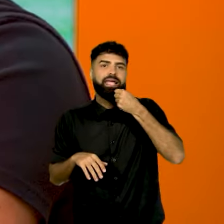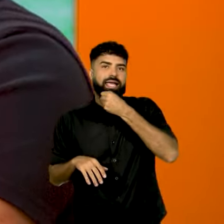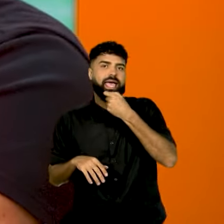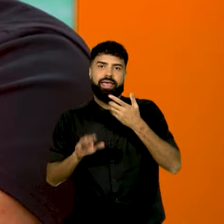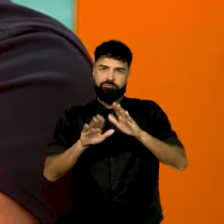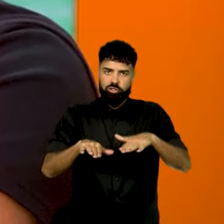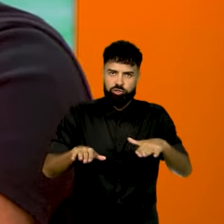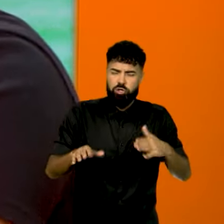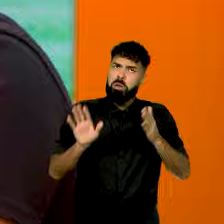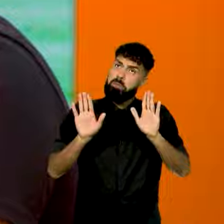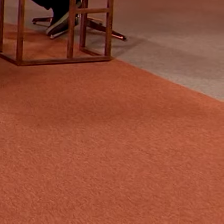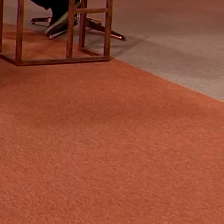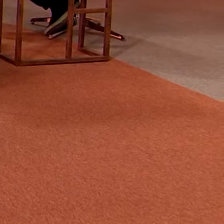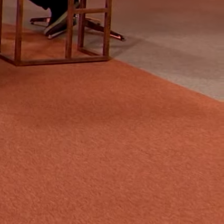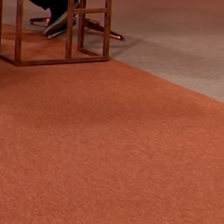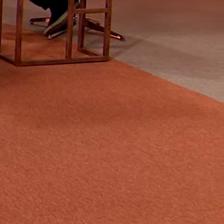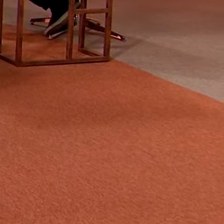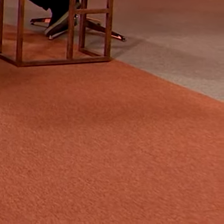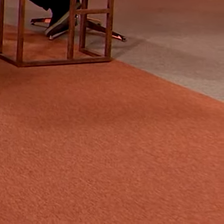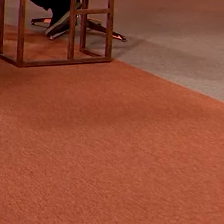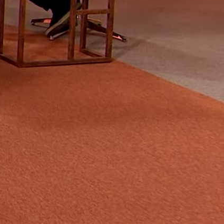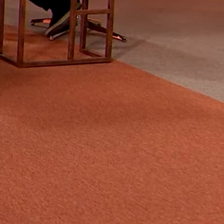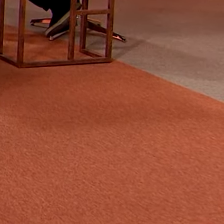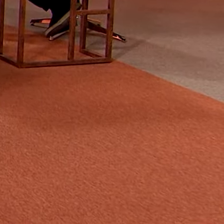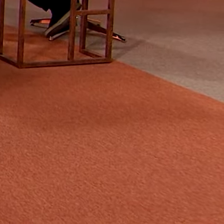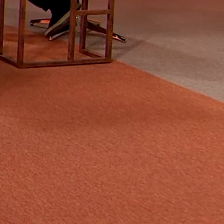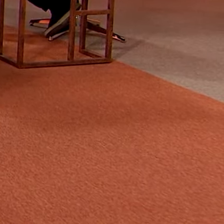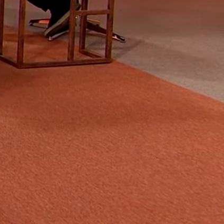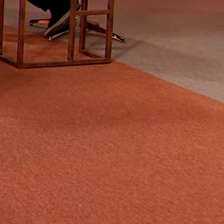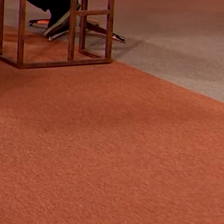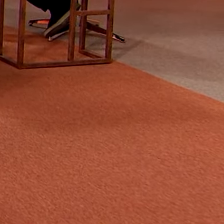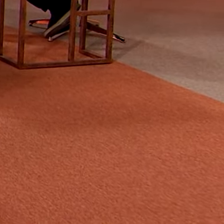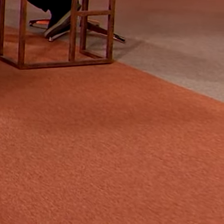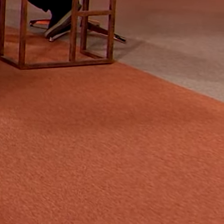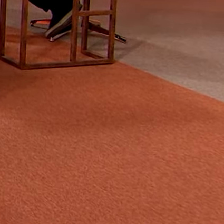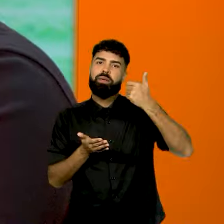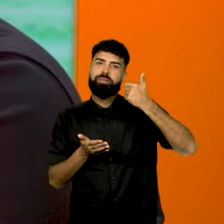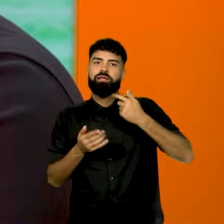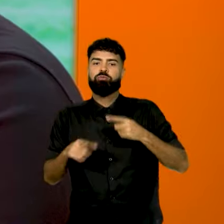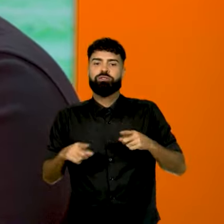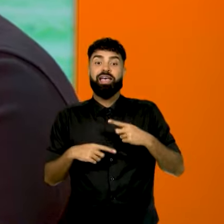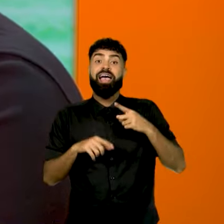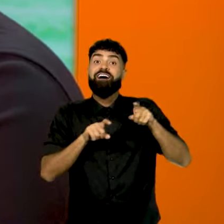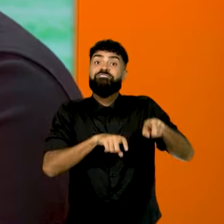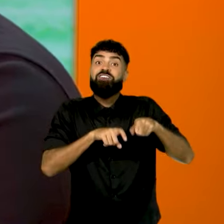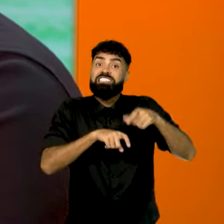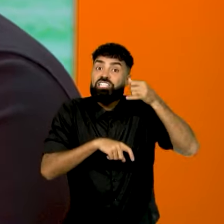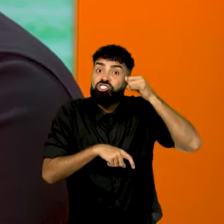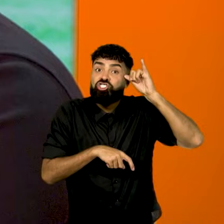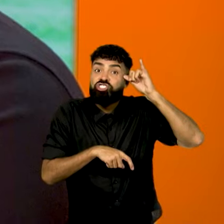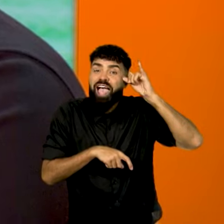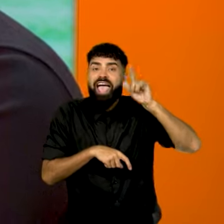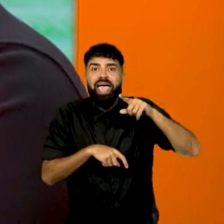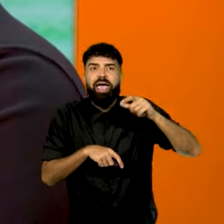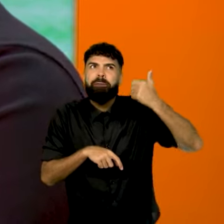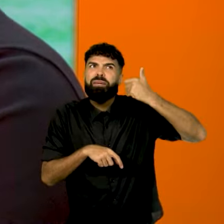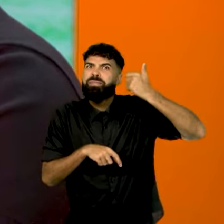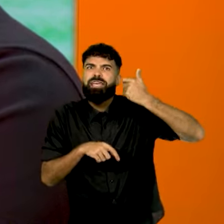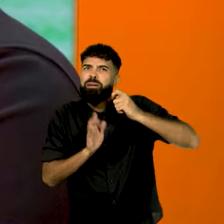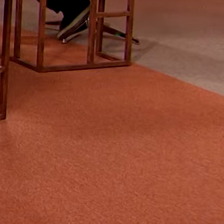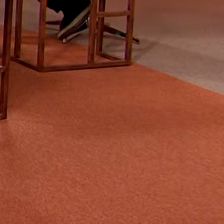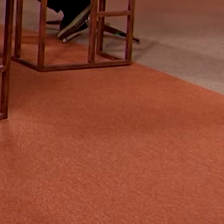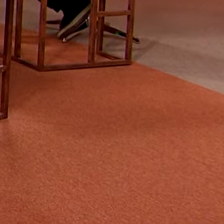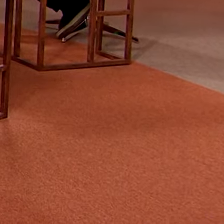mas posso tentar. Que lindo. E aí vieram as primeiras músicas. Veio logo a Fazendinha. A Fazendinha foi uma das primeiras músicas